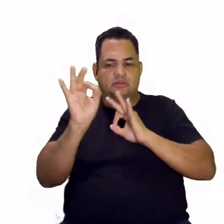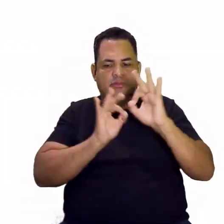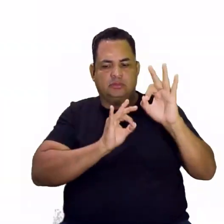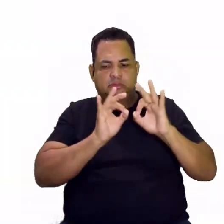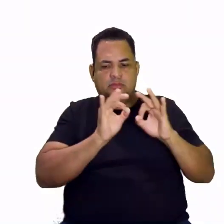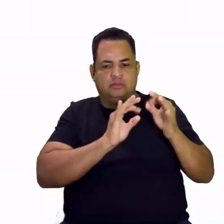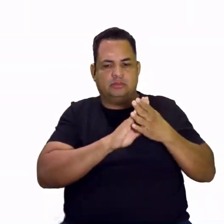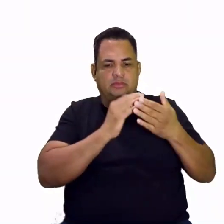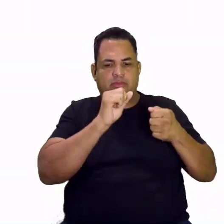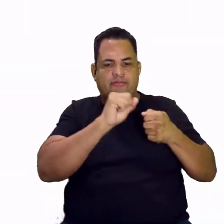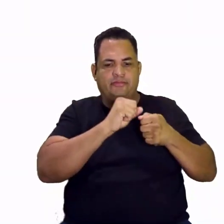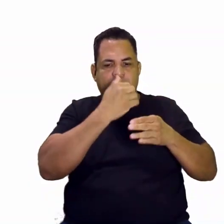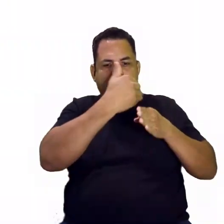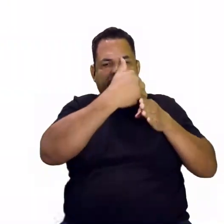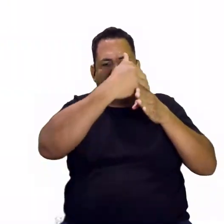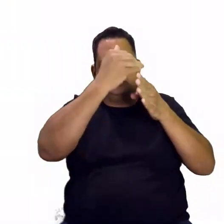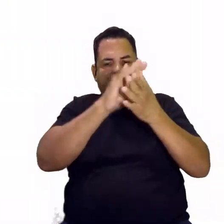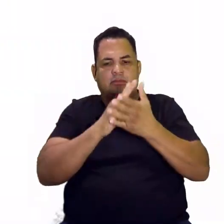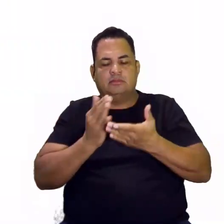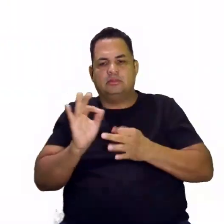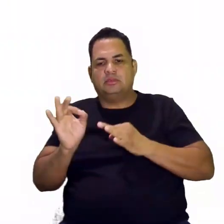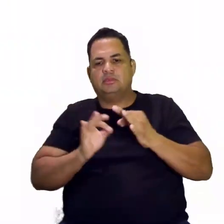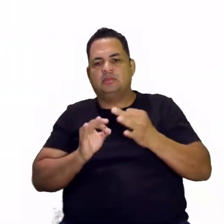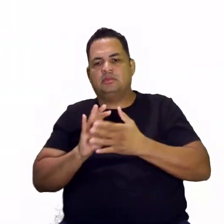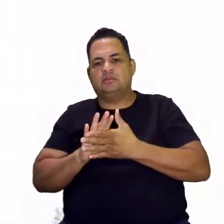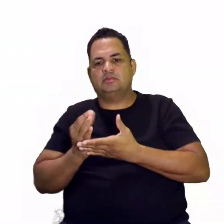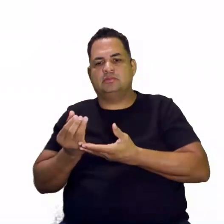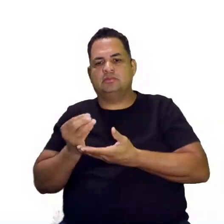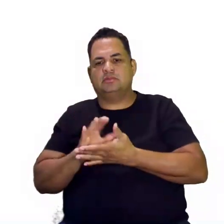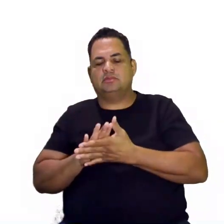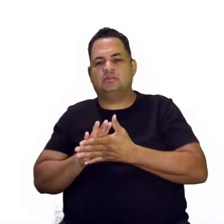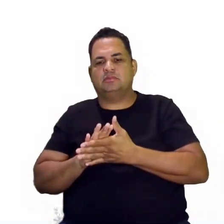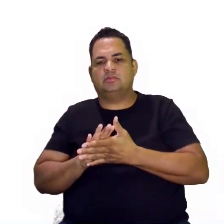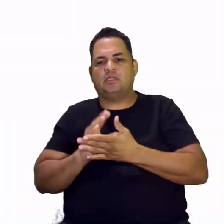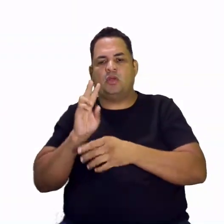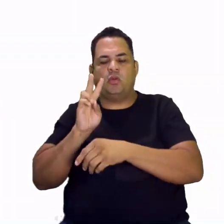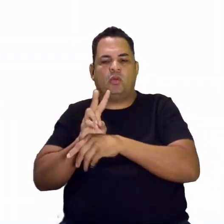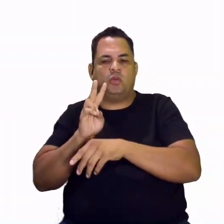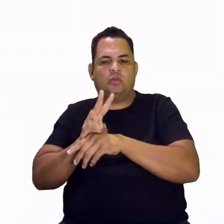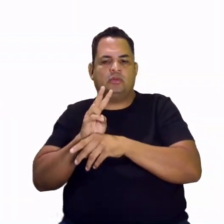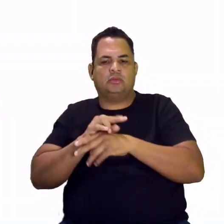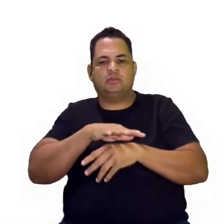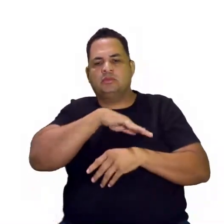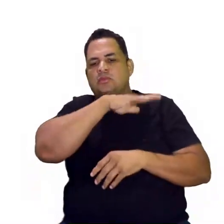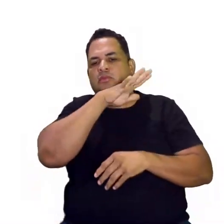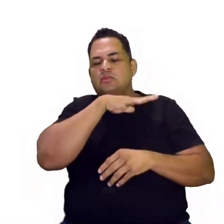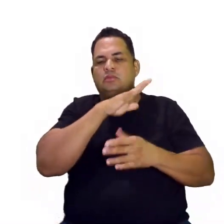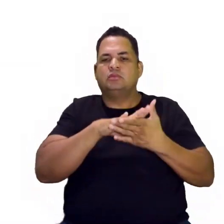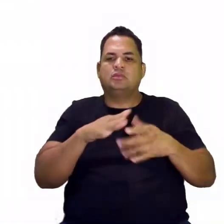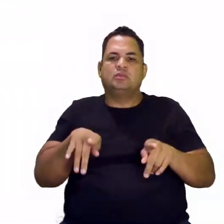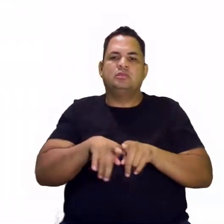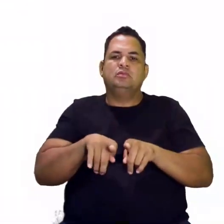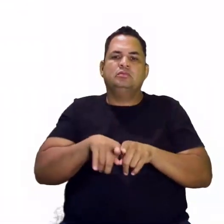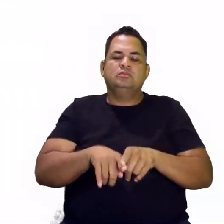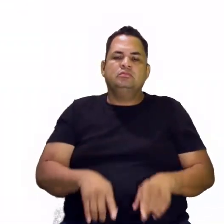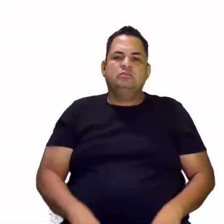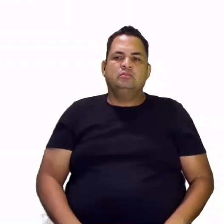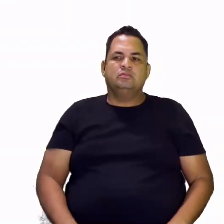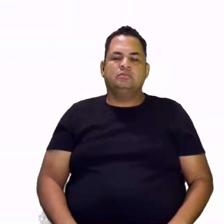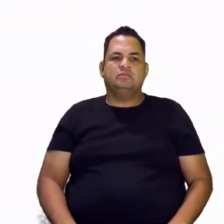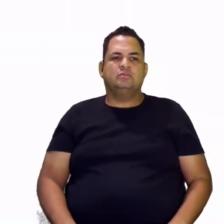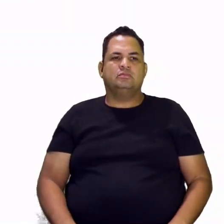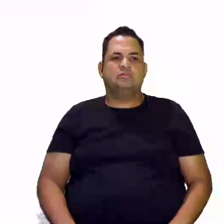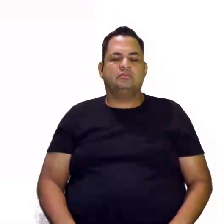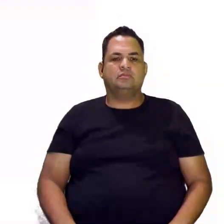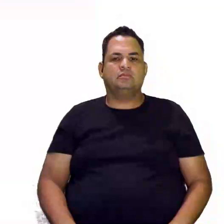sua casa, começam a criar animais e aí começando a se adaptar aí à forma hominídea como nós conhecemos. Mais